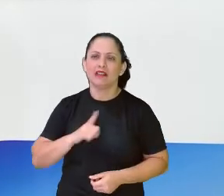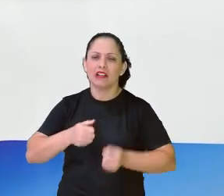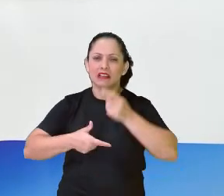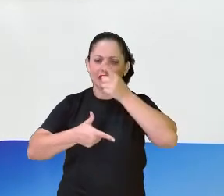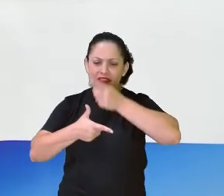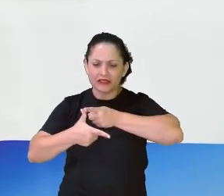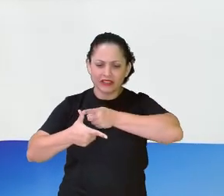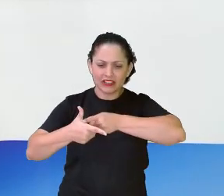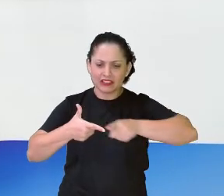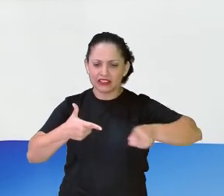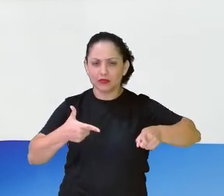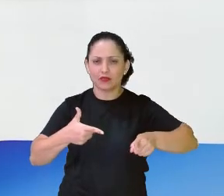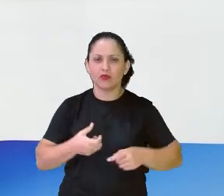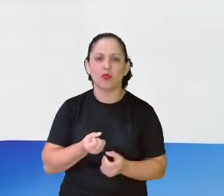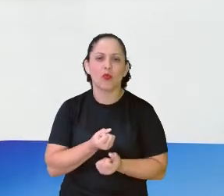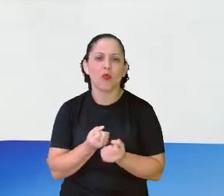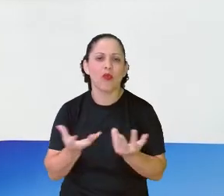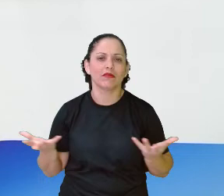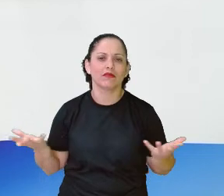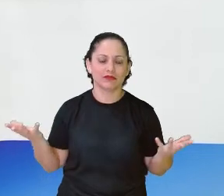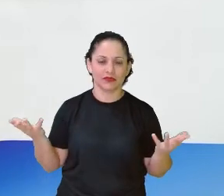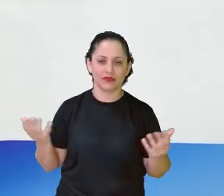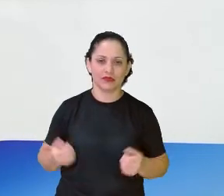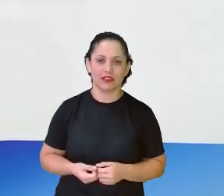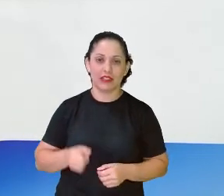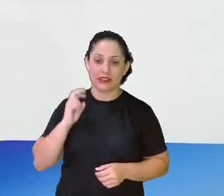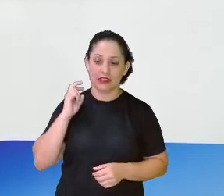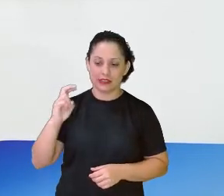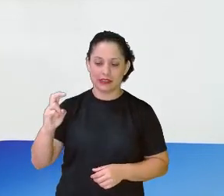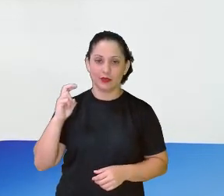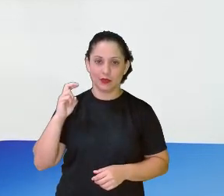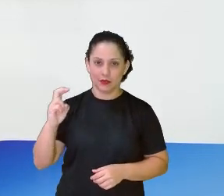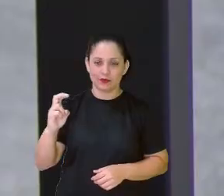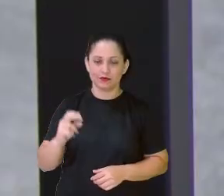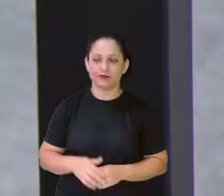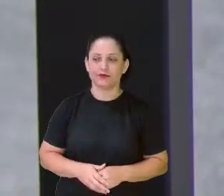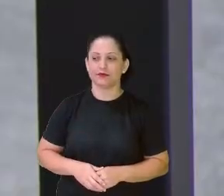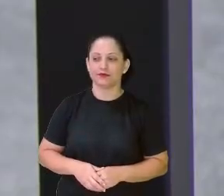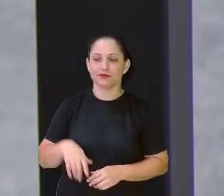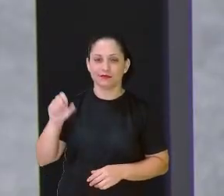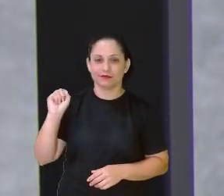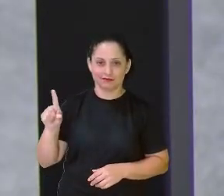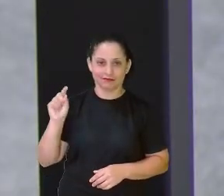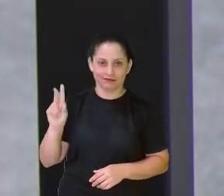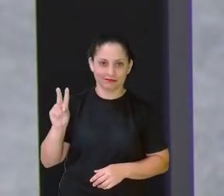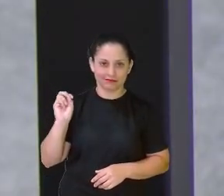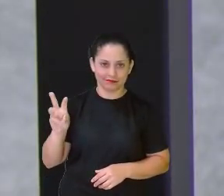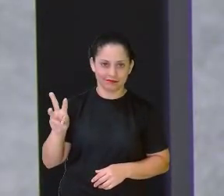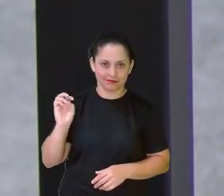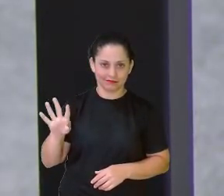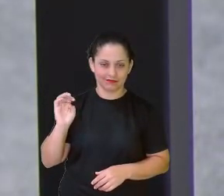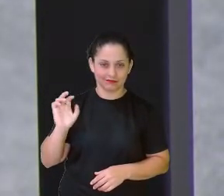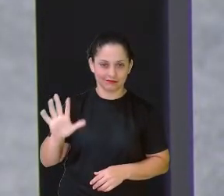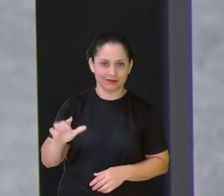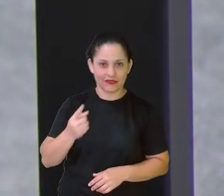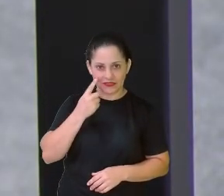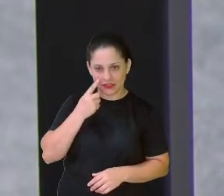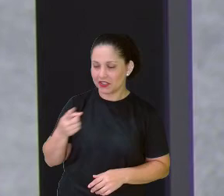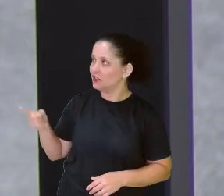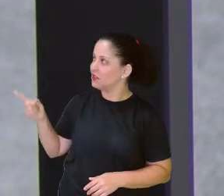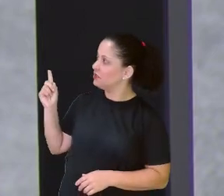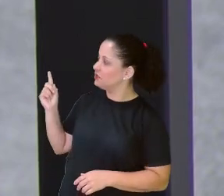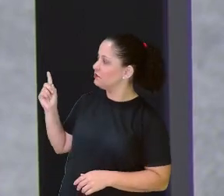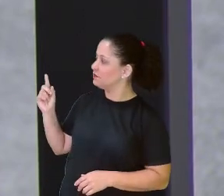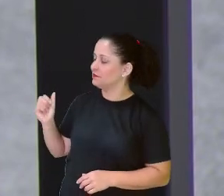o inteiro em quantas partes? Em 5, 1, 2, 3, 4, 5.